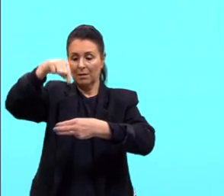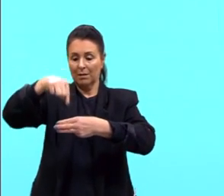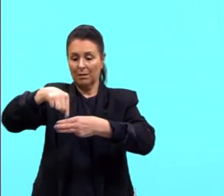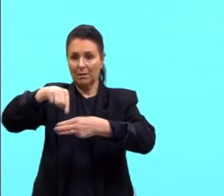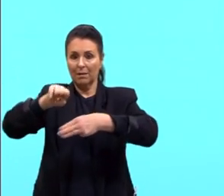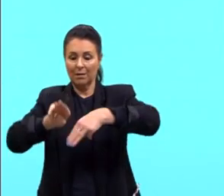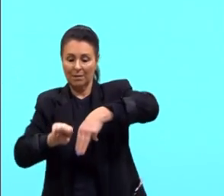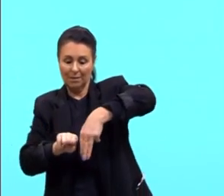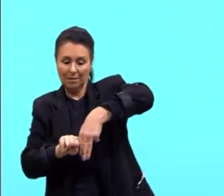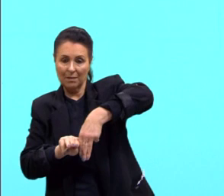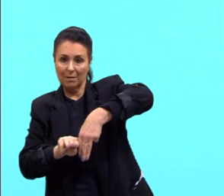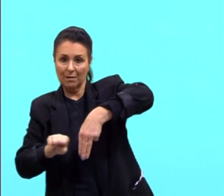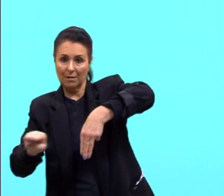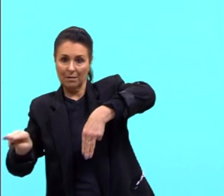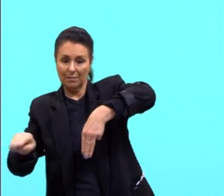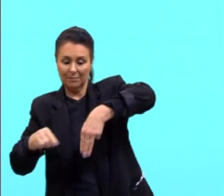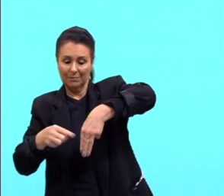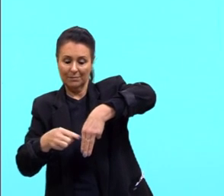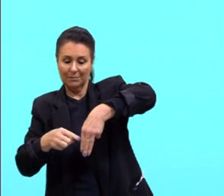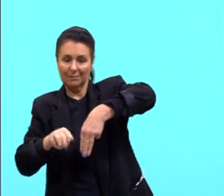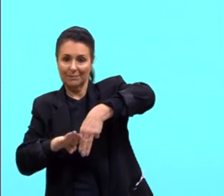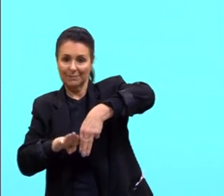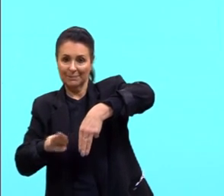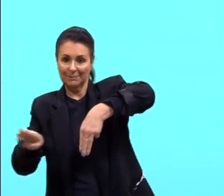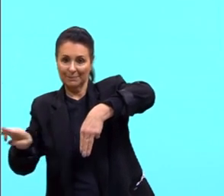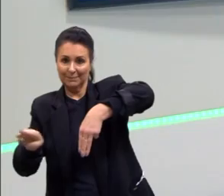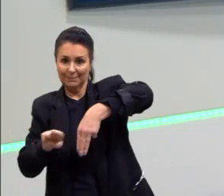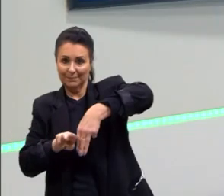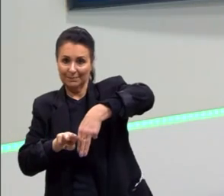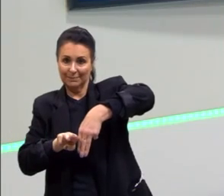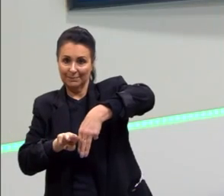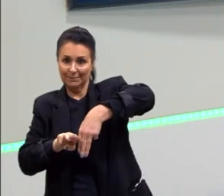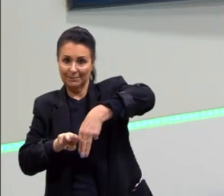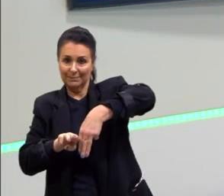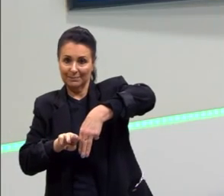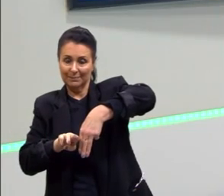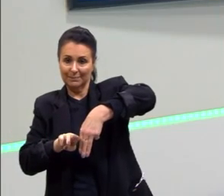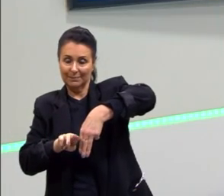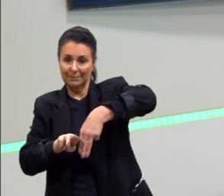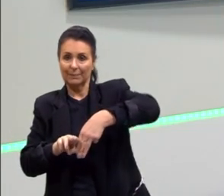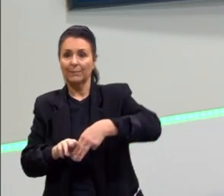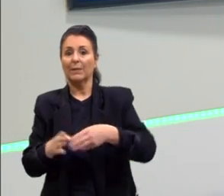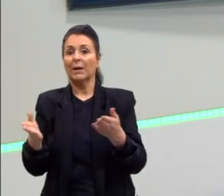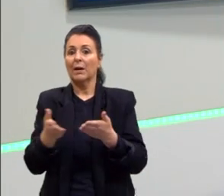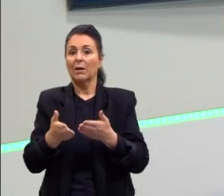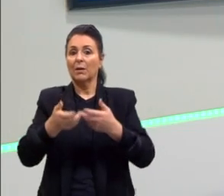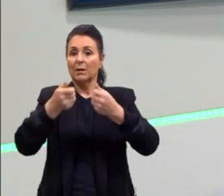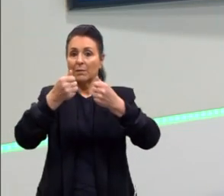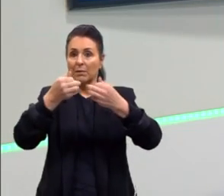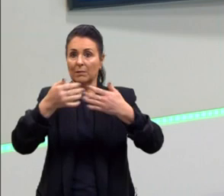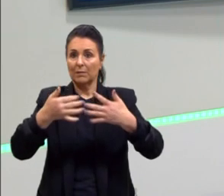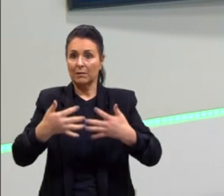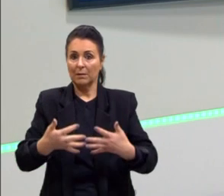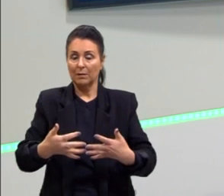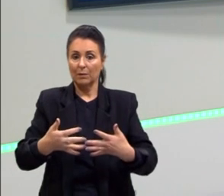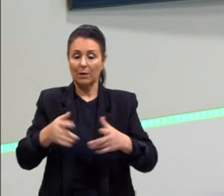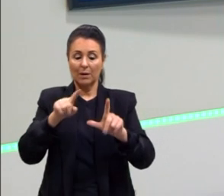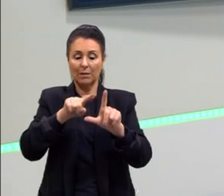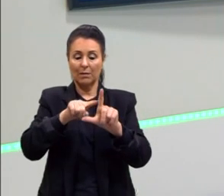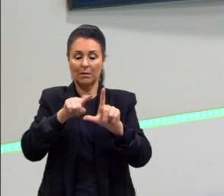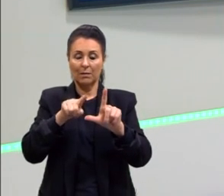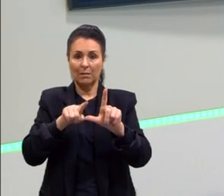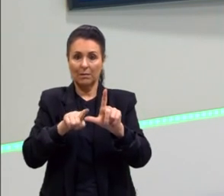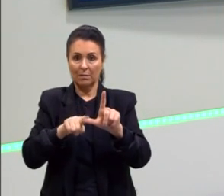que passa exatamente pelo seu ponto médio e vamos falar um pouco agora sobre